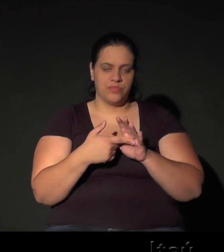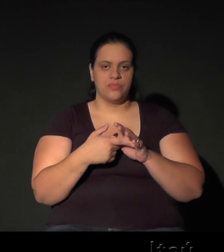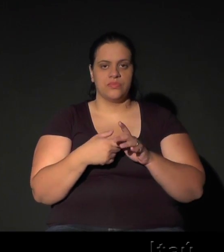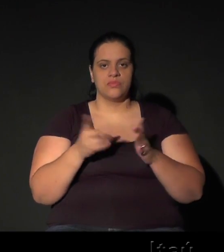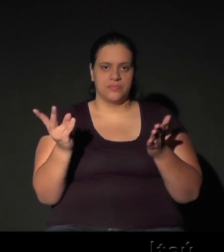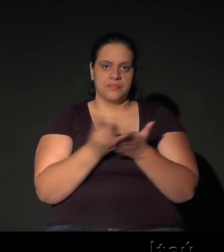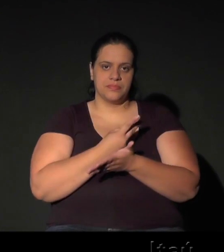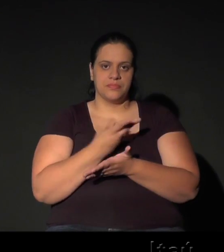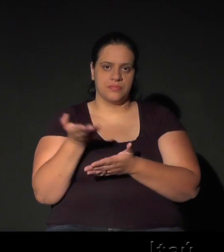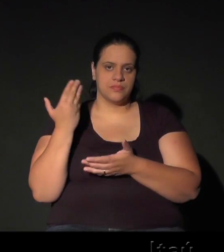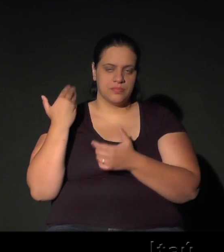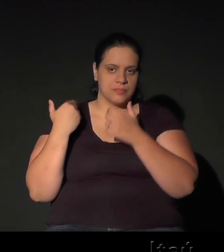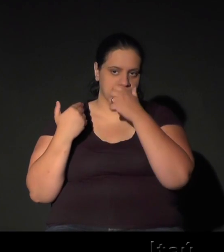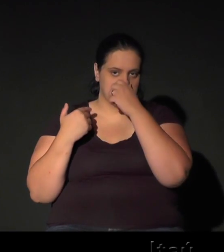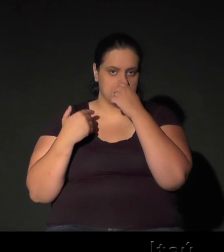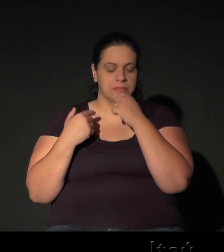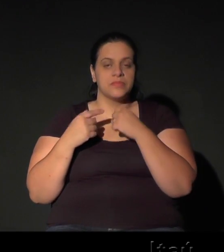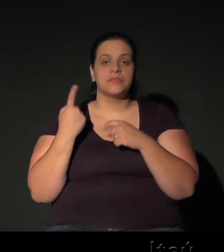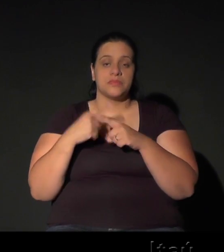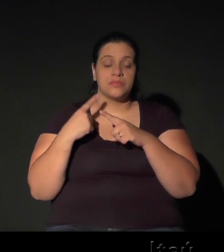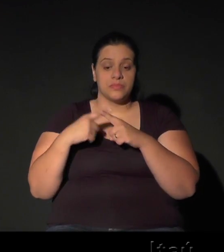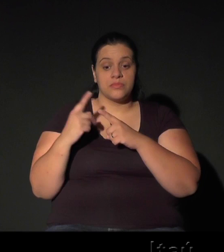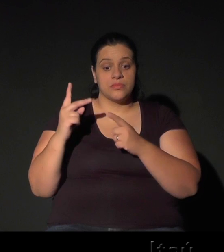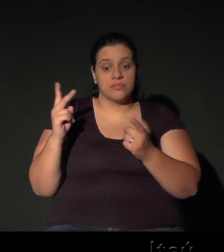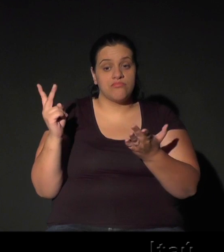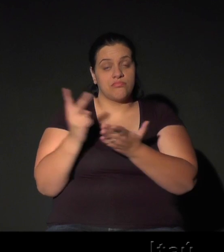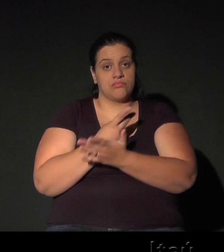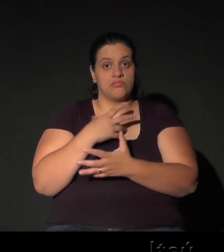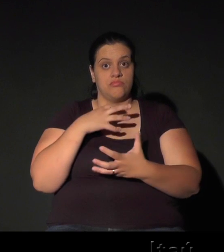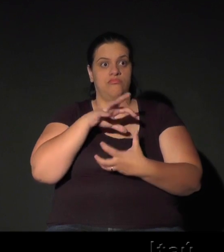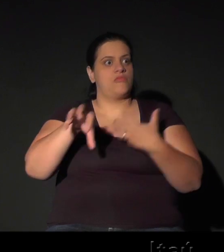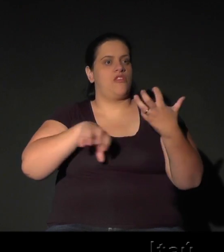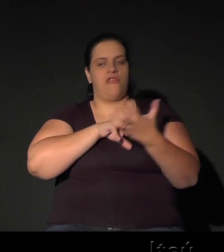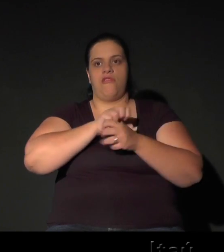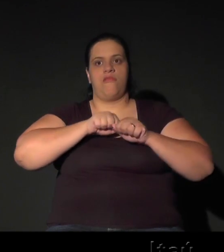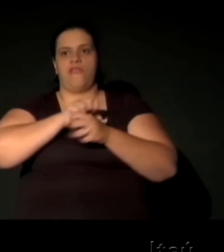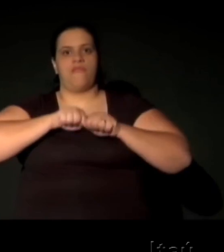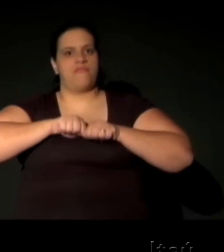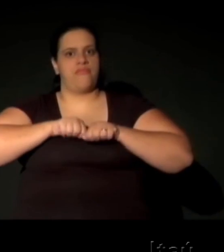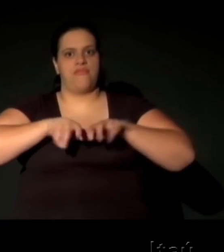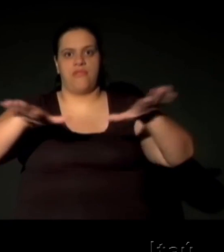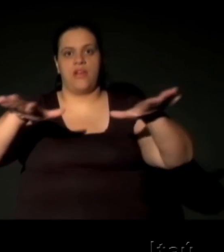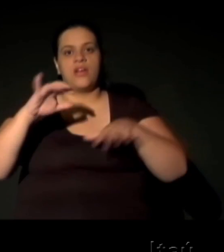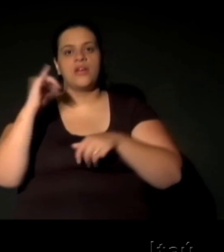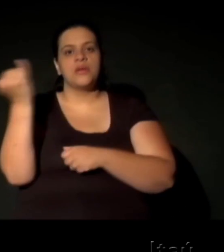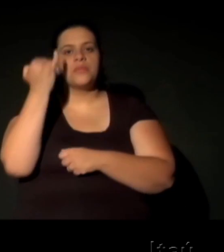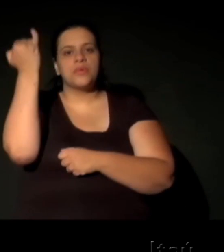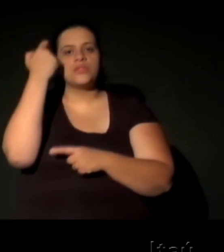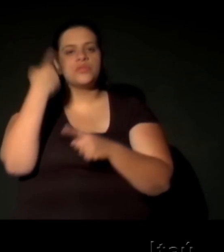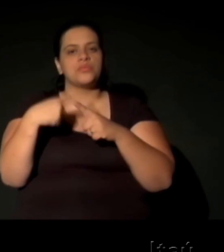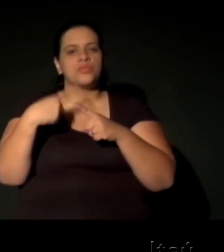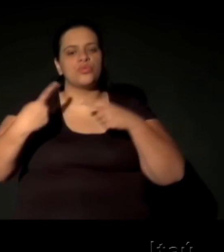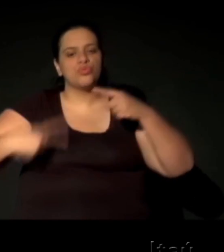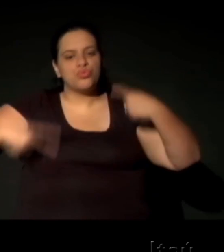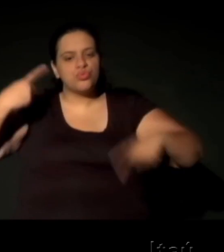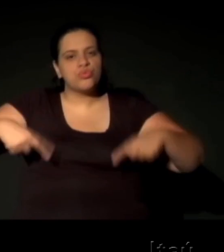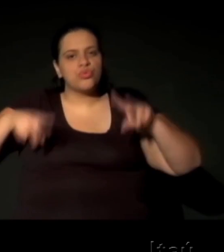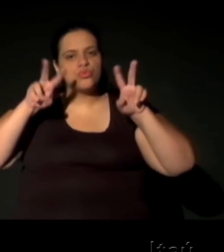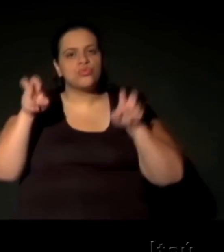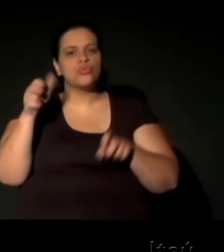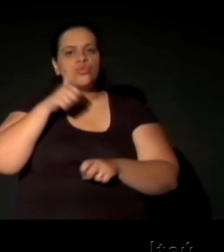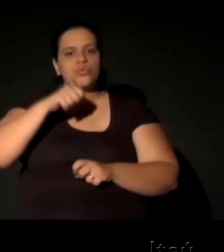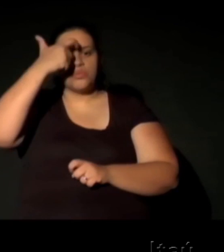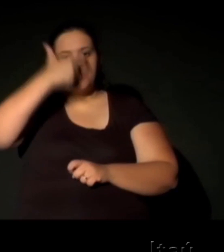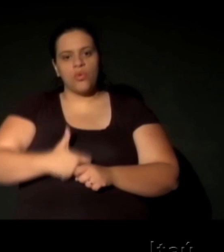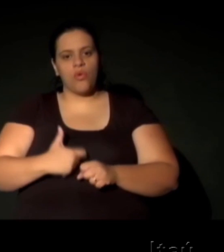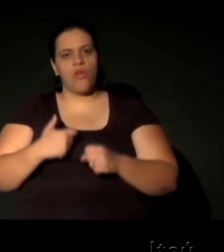ela acontece né ela foi ela foi impactante comovente viralizou Foi um momento importante da discussão das mulheres no poder